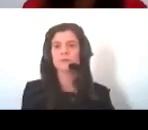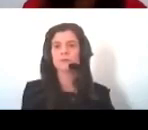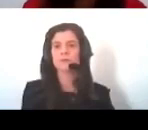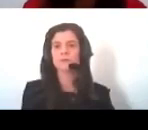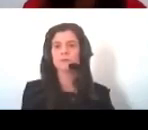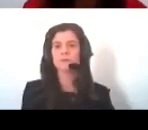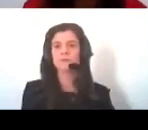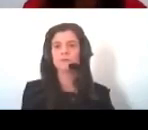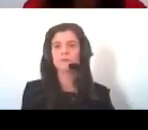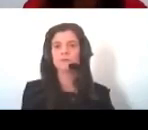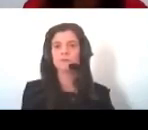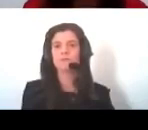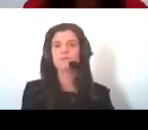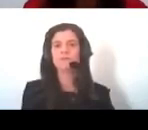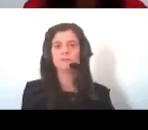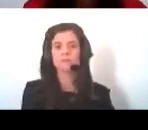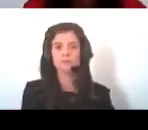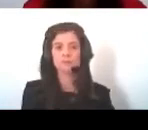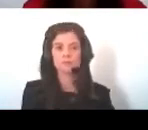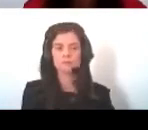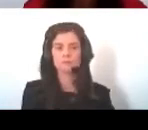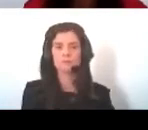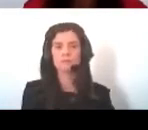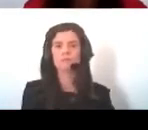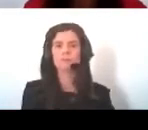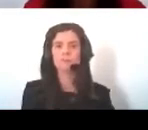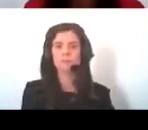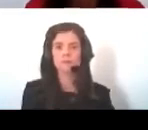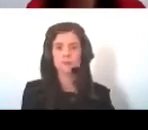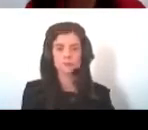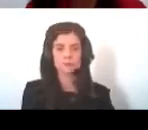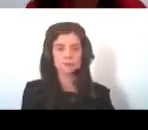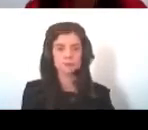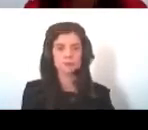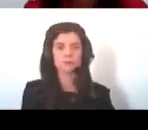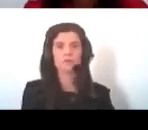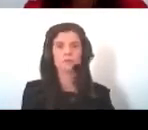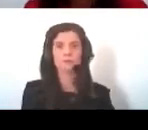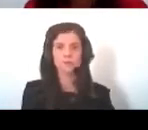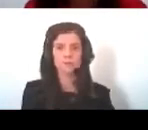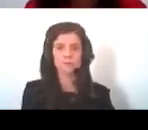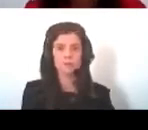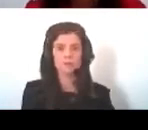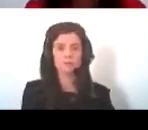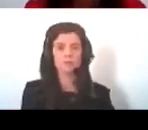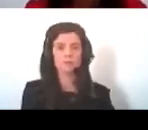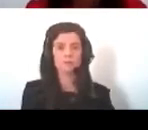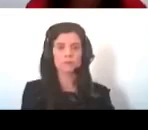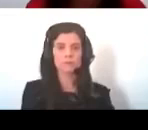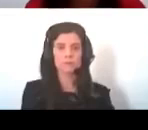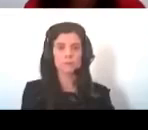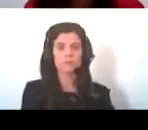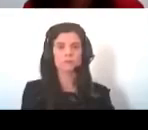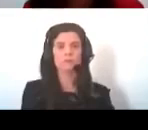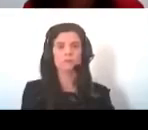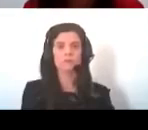estabelece parcerias. Então, nós temos parceria, né, para prestar um atendimento de qualidade junto ao PROCON, ao Tiro de Guerra, ao